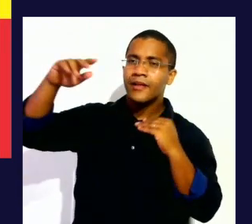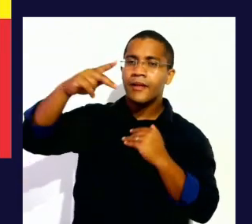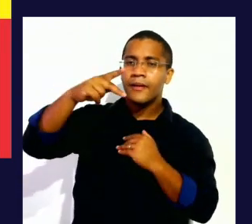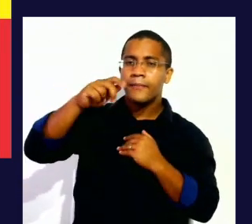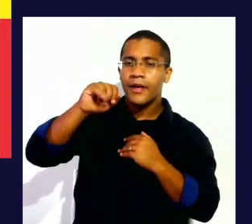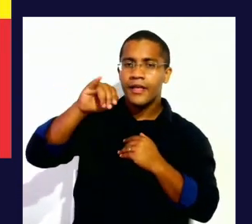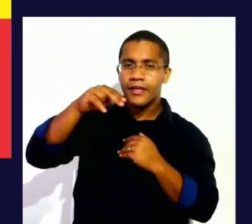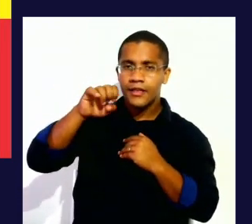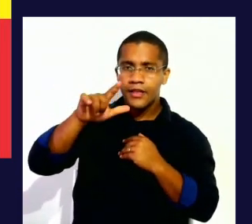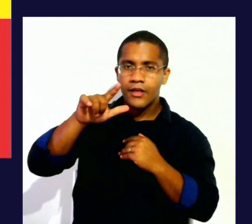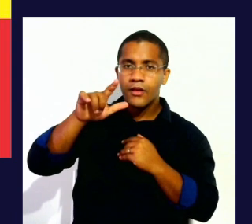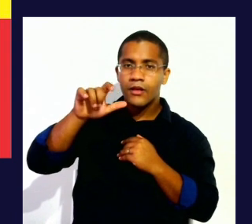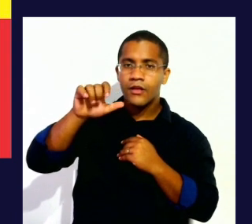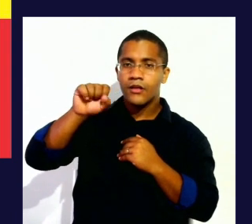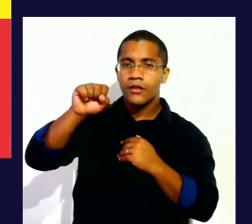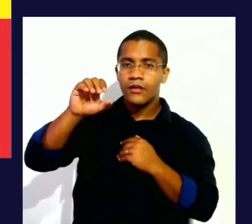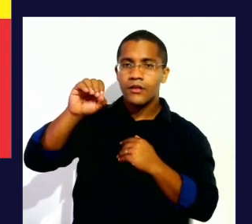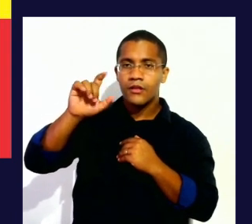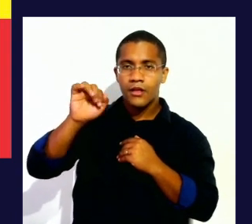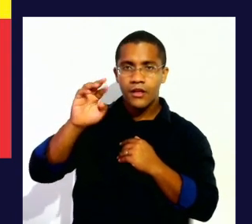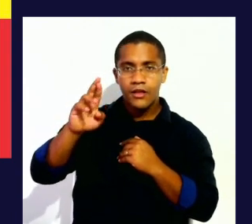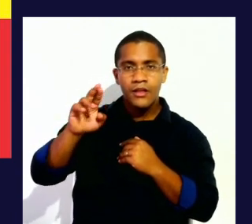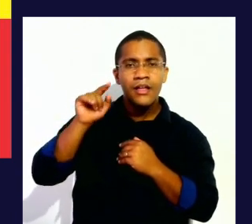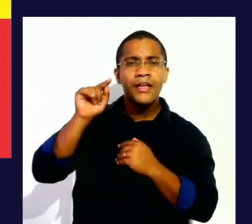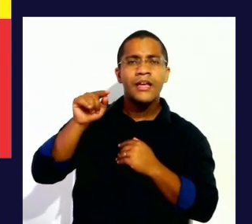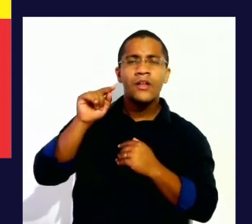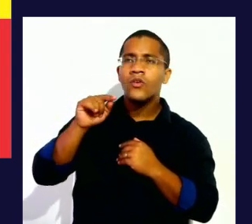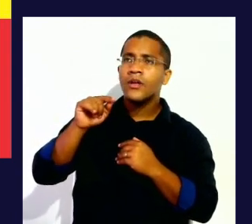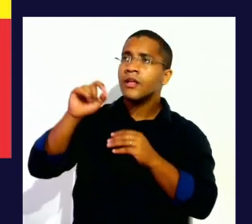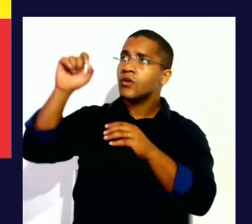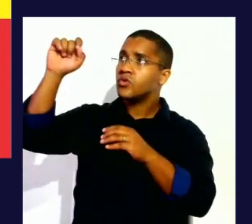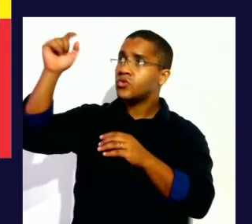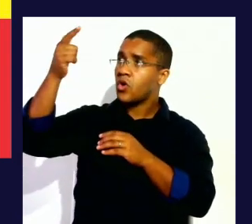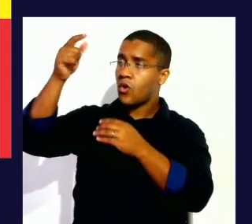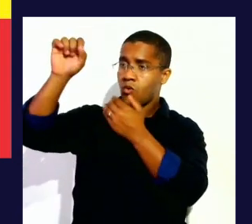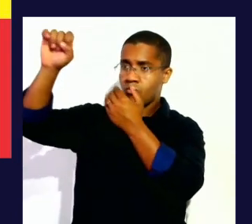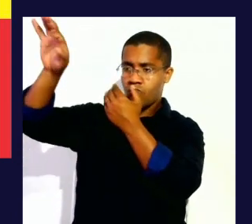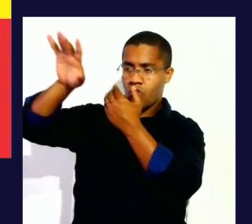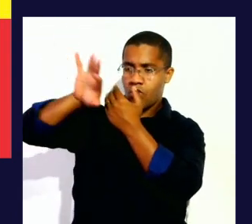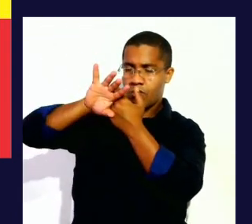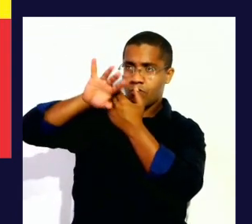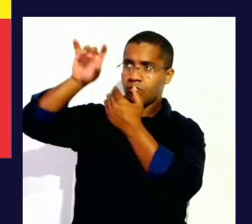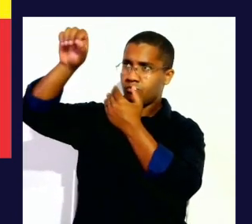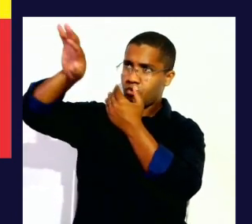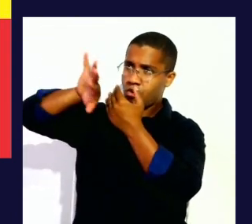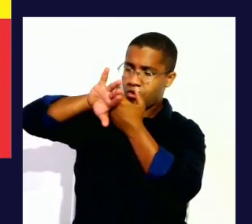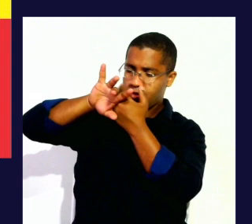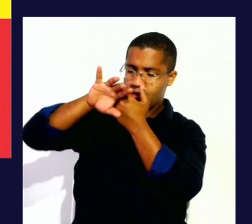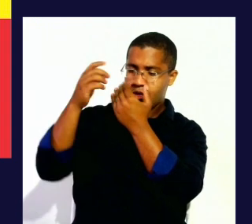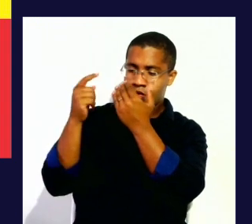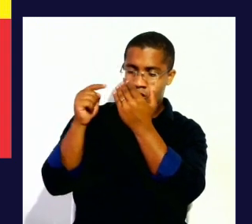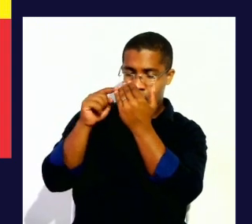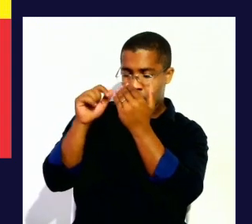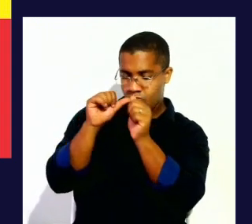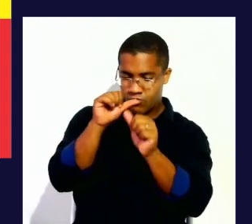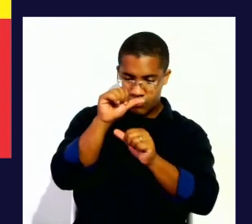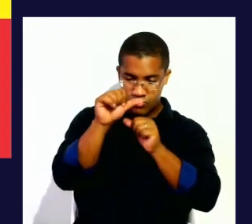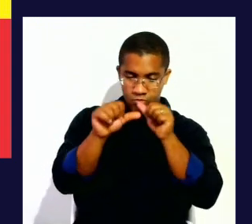painel solar. Esse painel solar, ele vai estar absorvendo a irradiação solar e